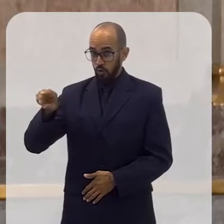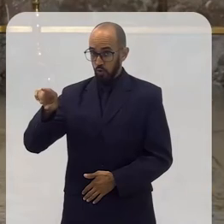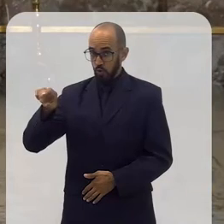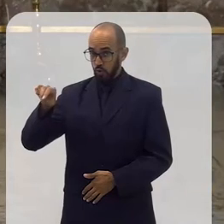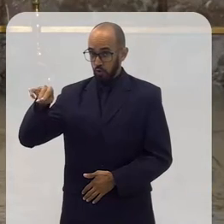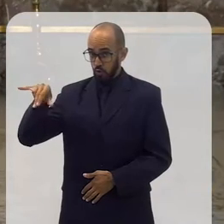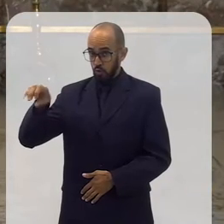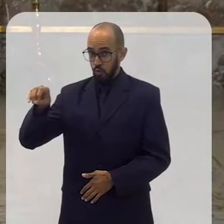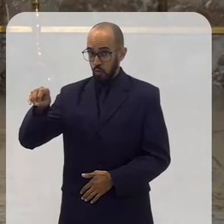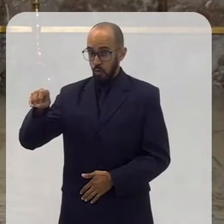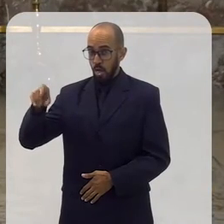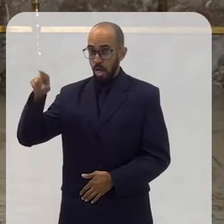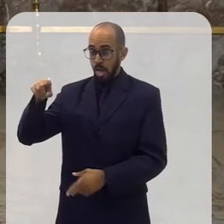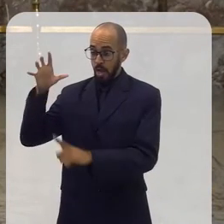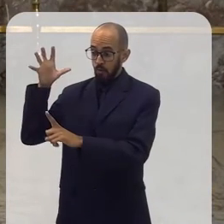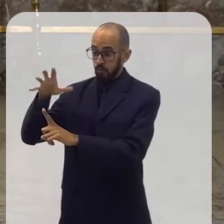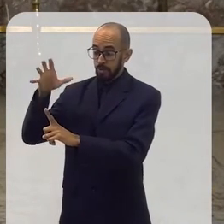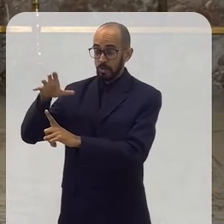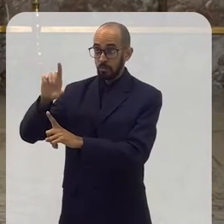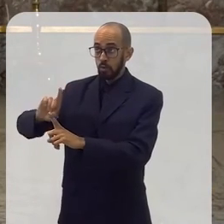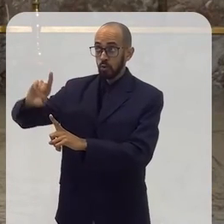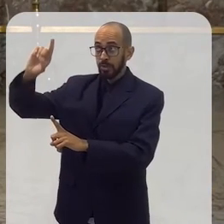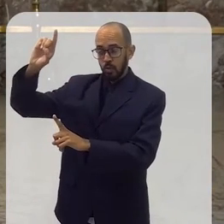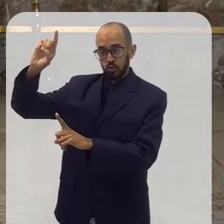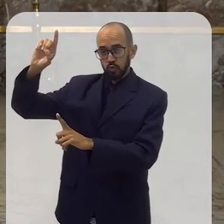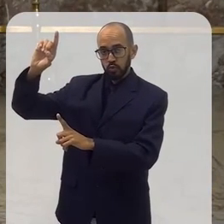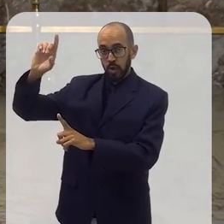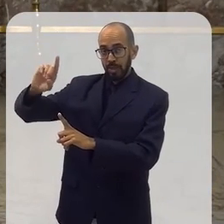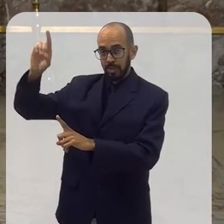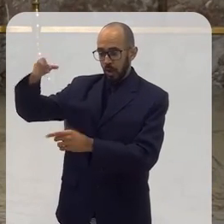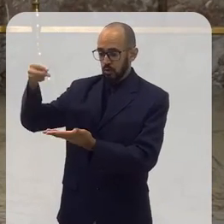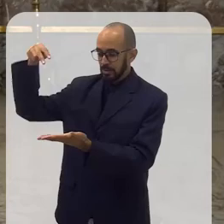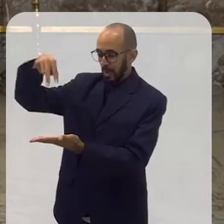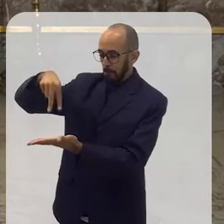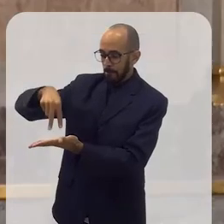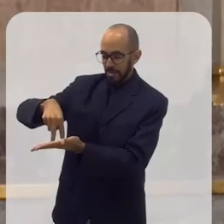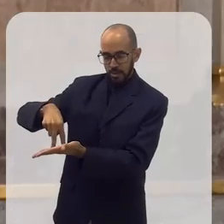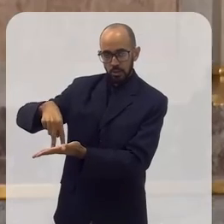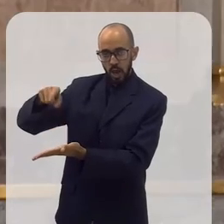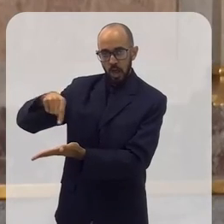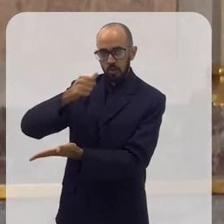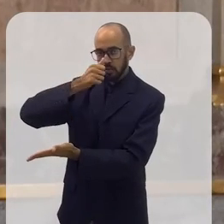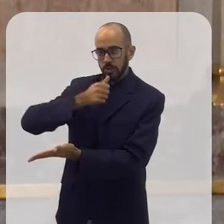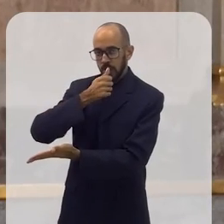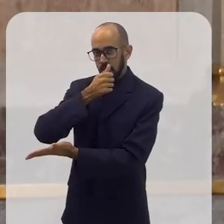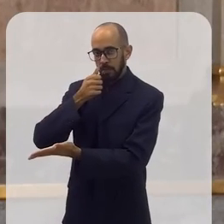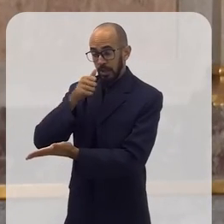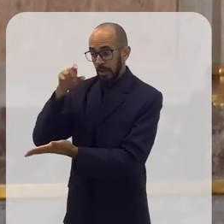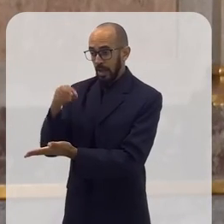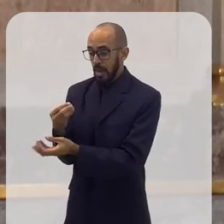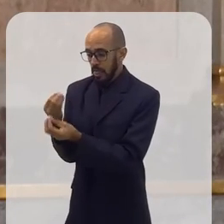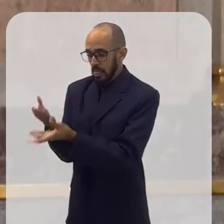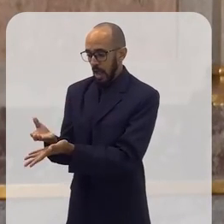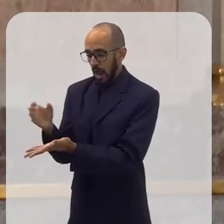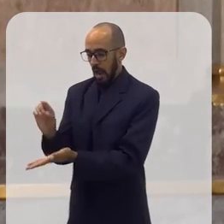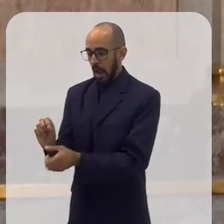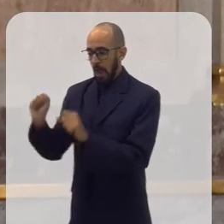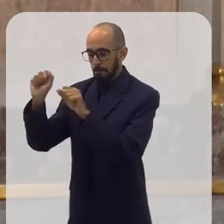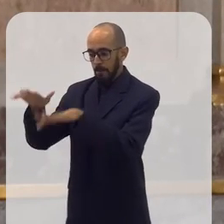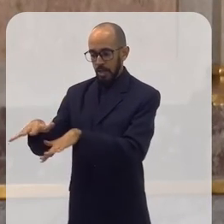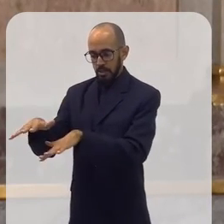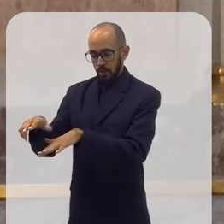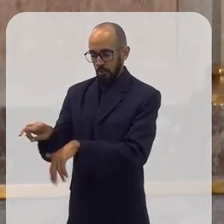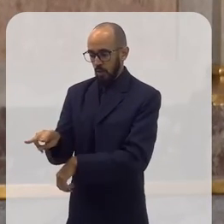de Deus. É um sacramento onde Deus está presente e Ele que dá a benção